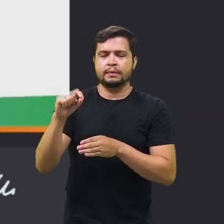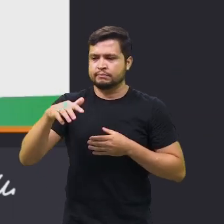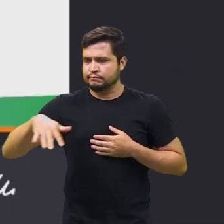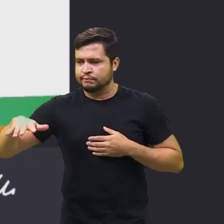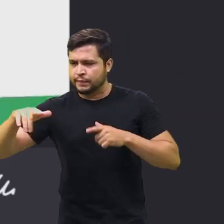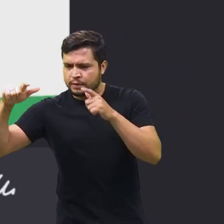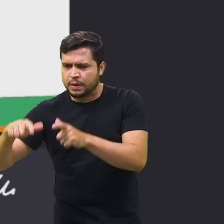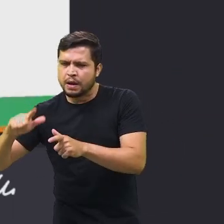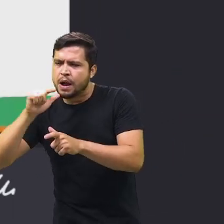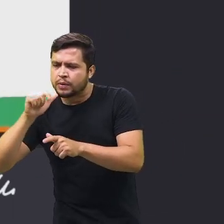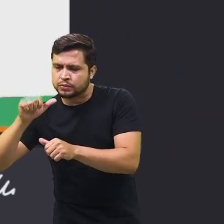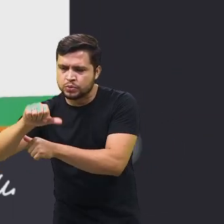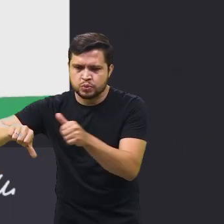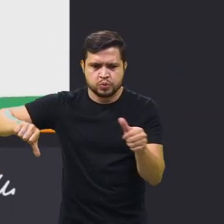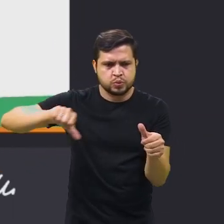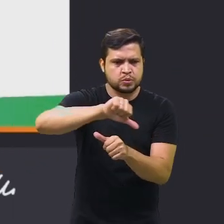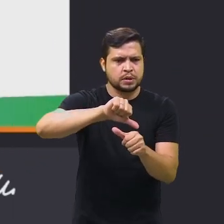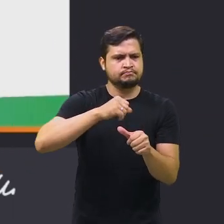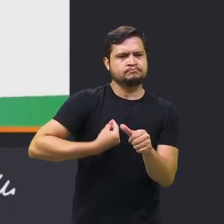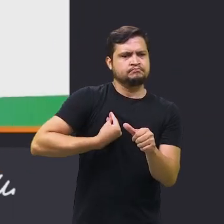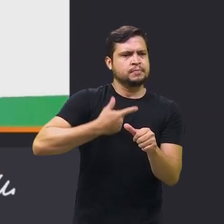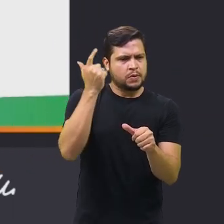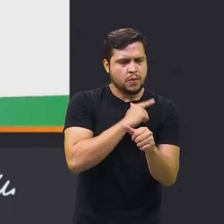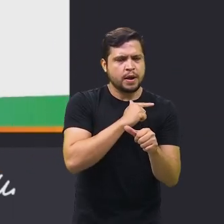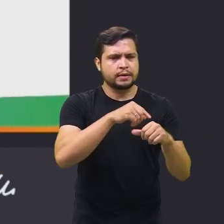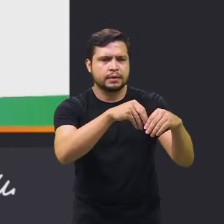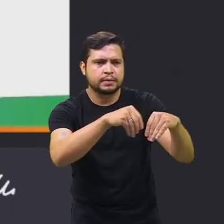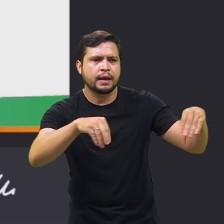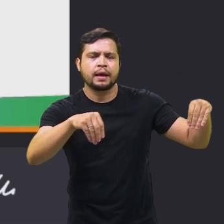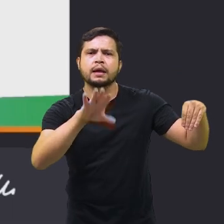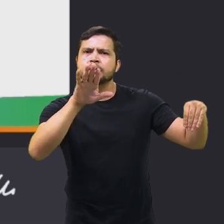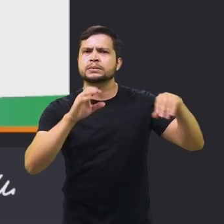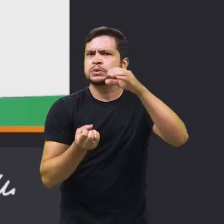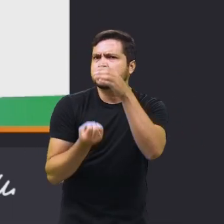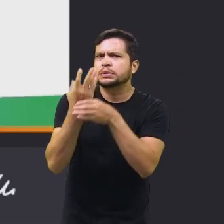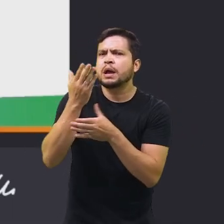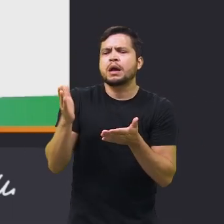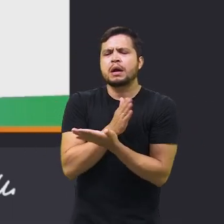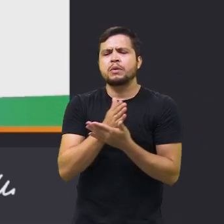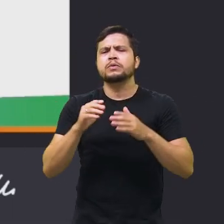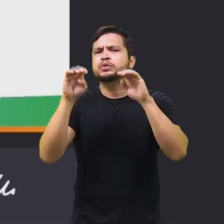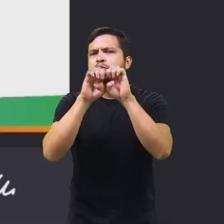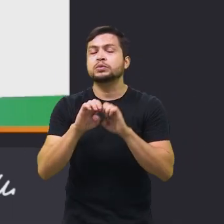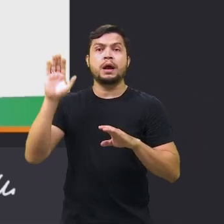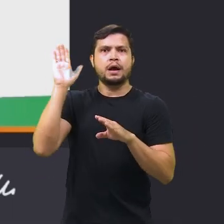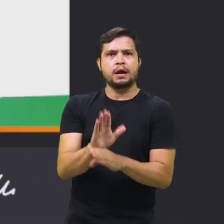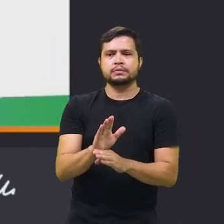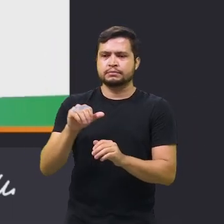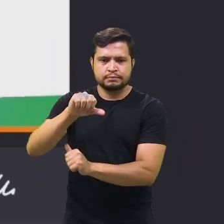do ambiente aquático ao ambiente terrestre, graças ao surgimento de algumas estruturas